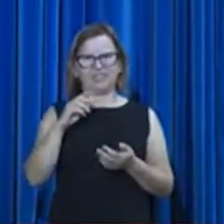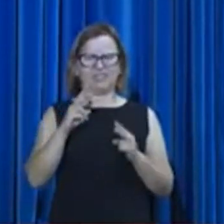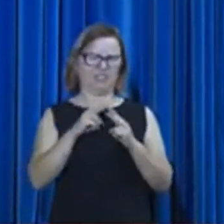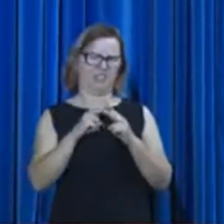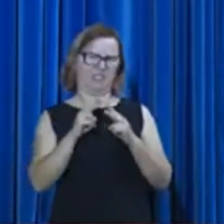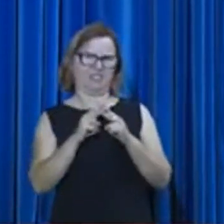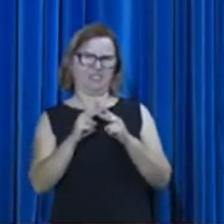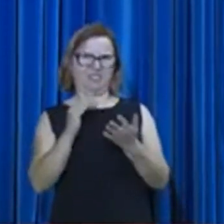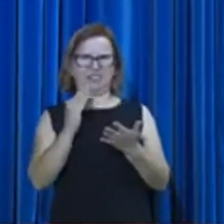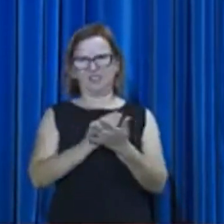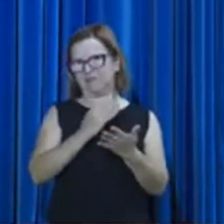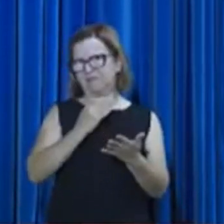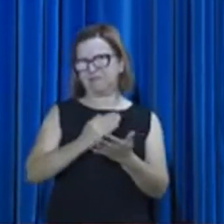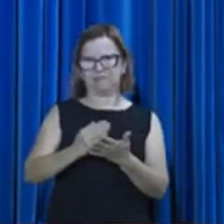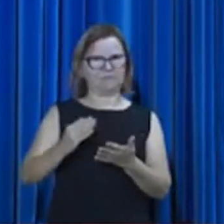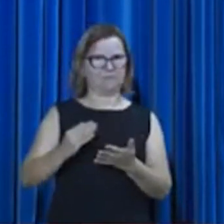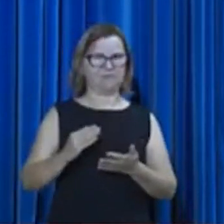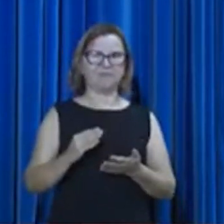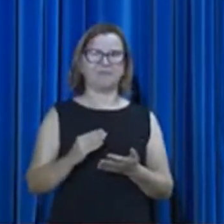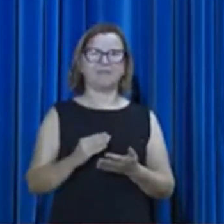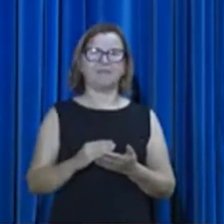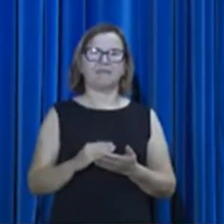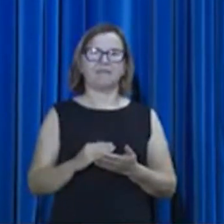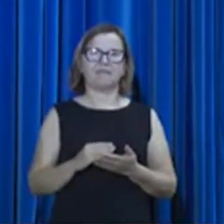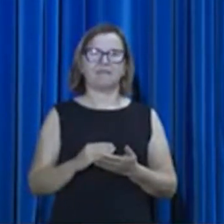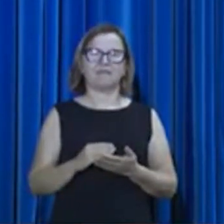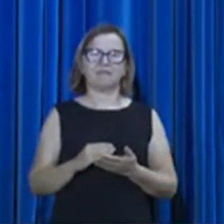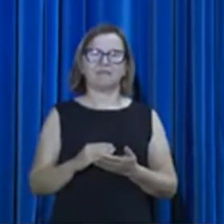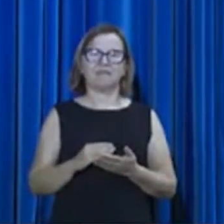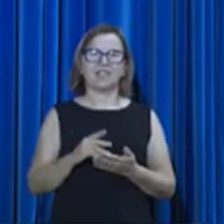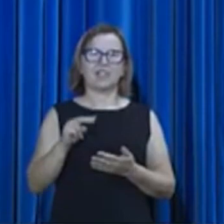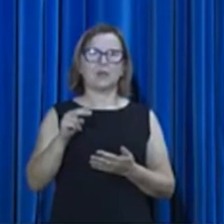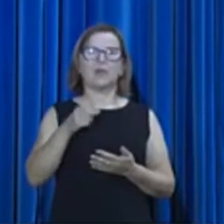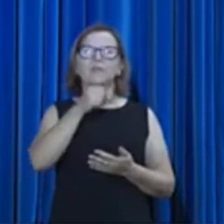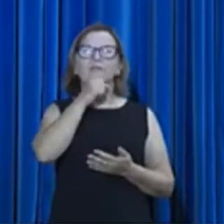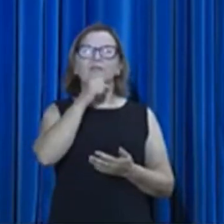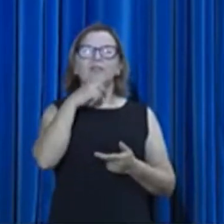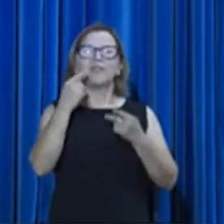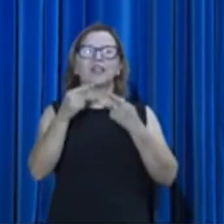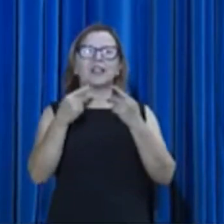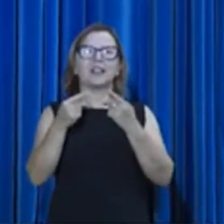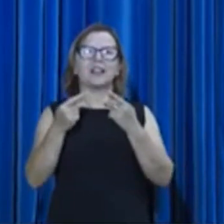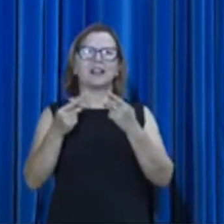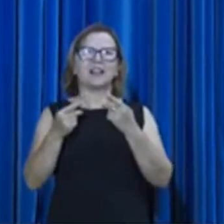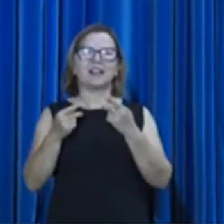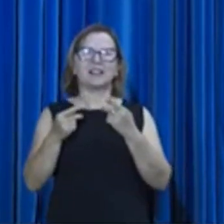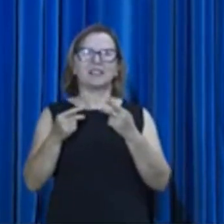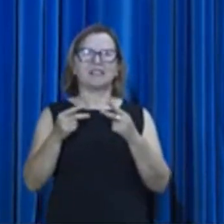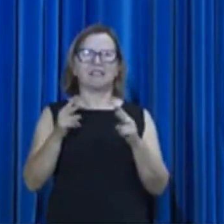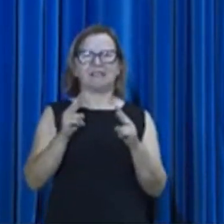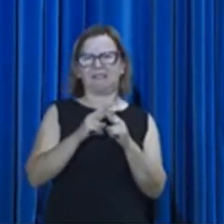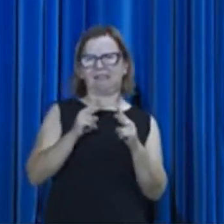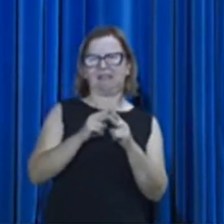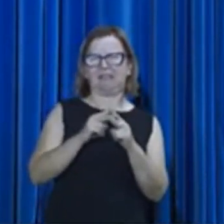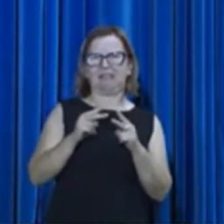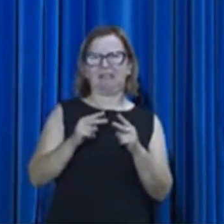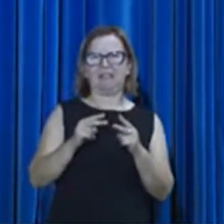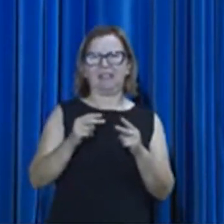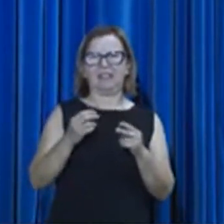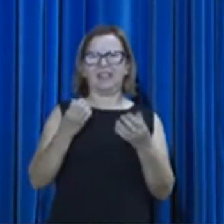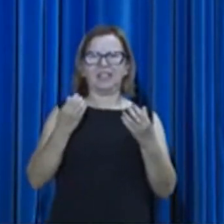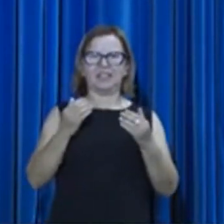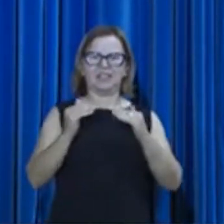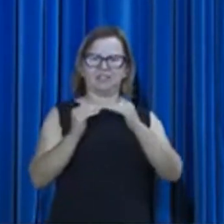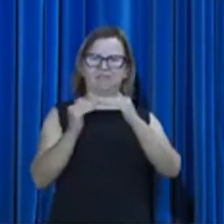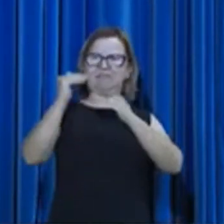com divisões, como minha avó dizia, pinima um do outro, querendo um ser superior ao